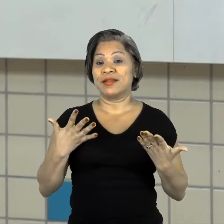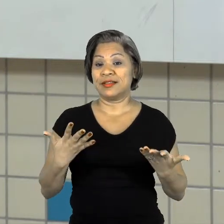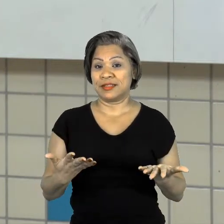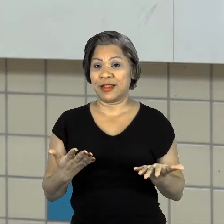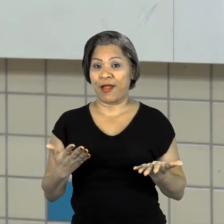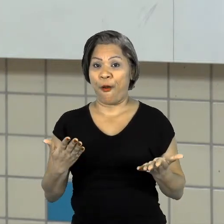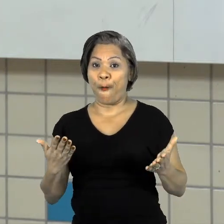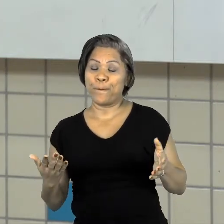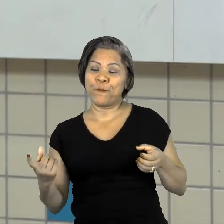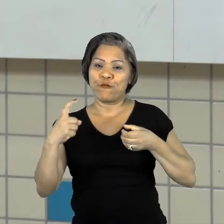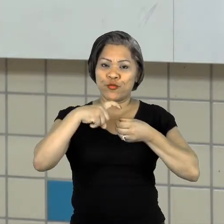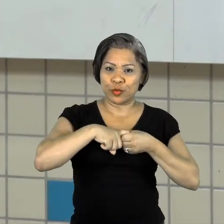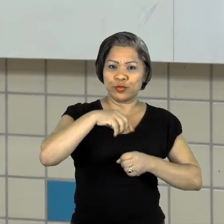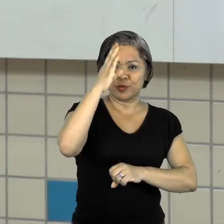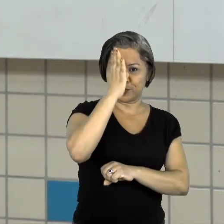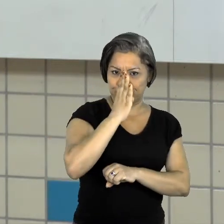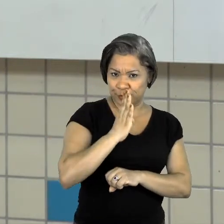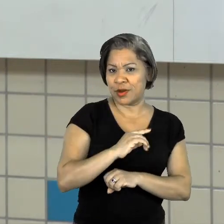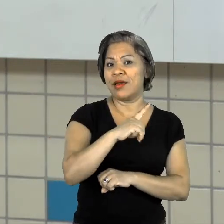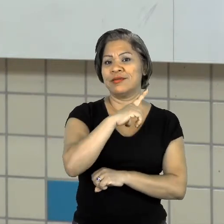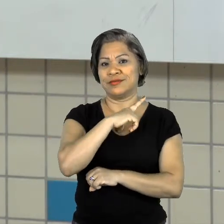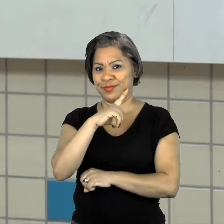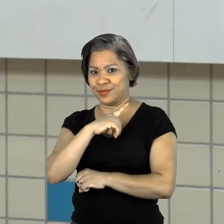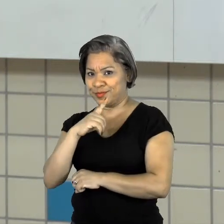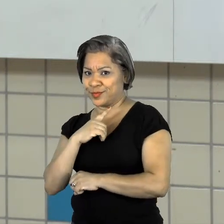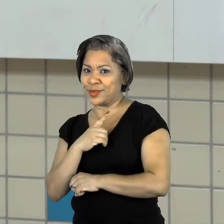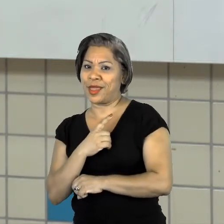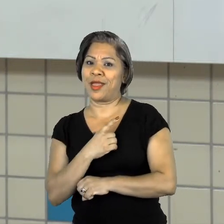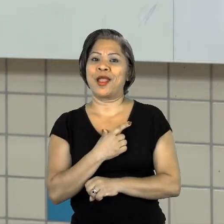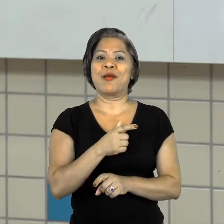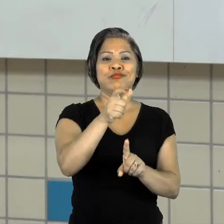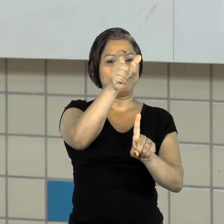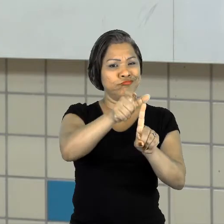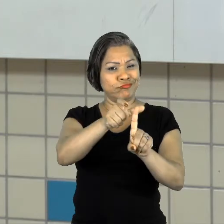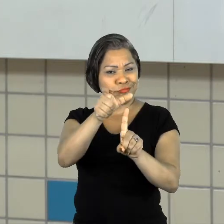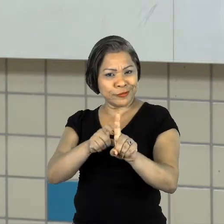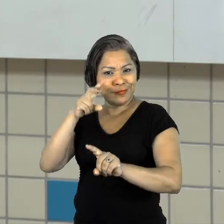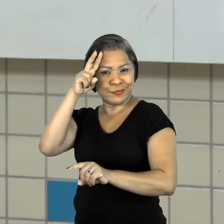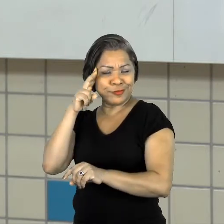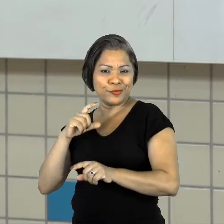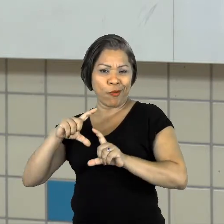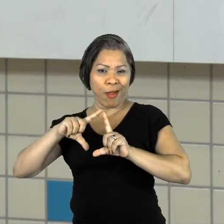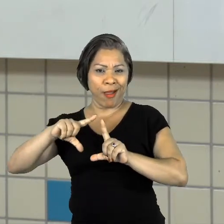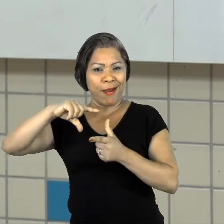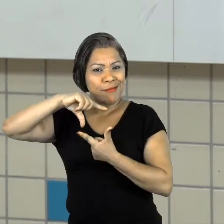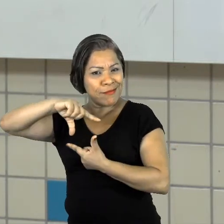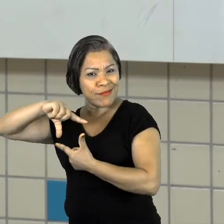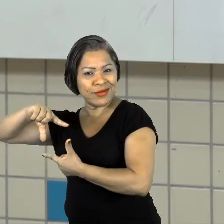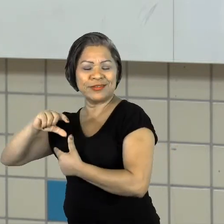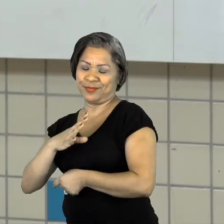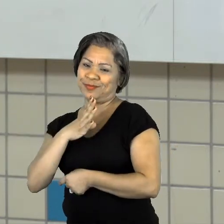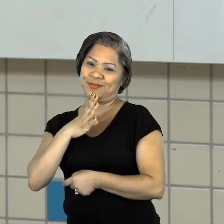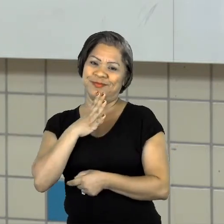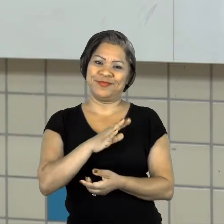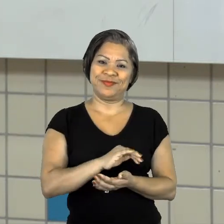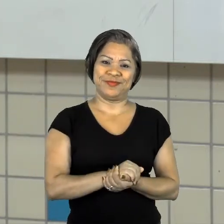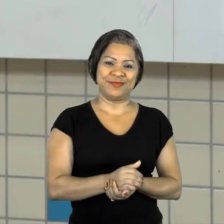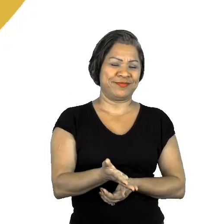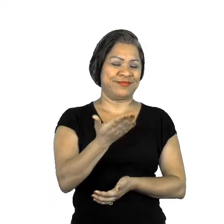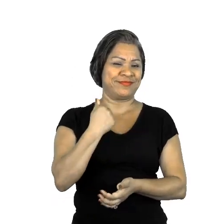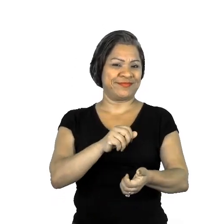nossos personagens em histórias em quadrinhos muito conhecidos. Vamos lá acompanhar comigo aqui no